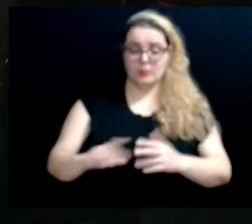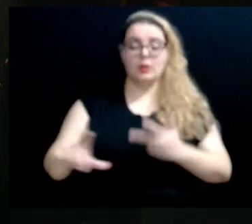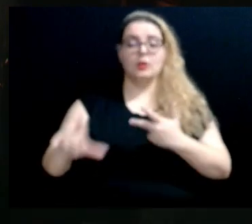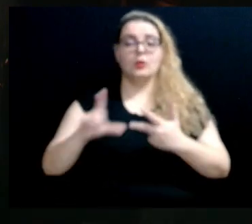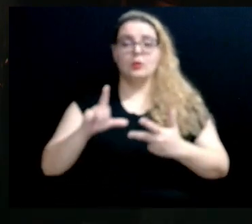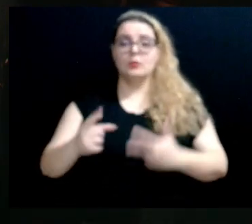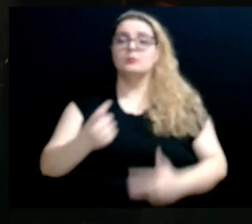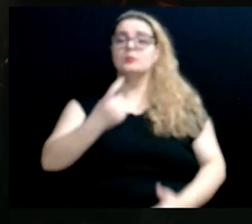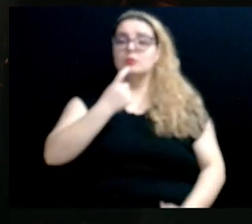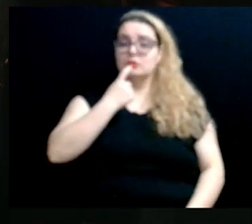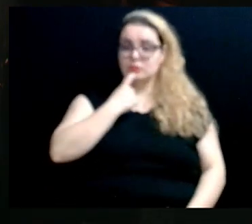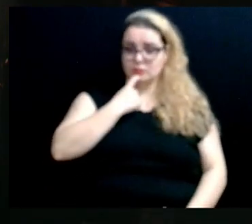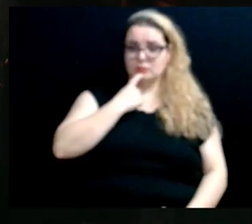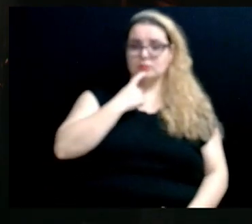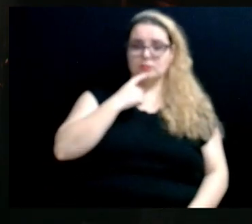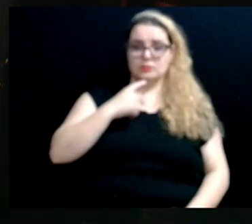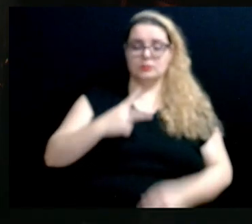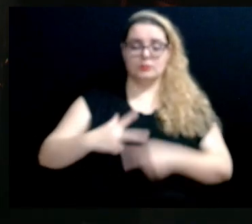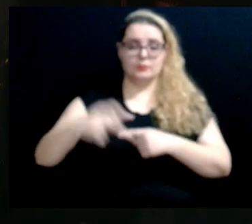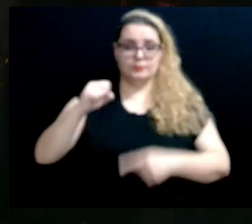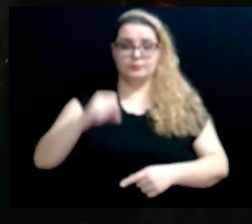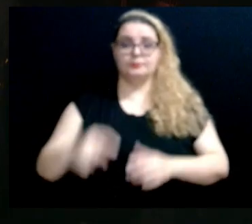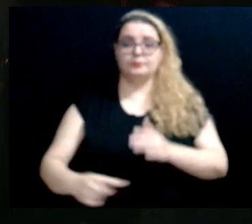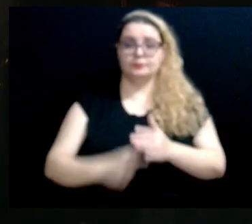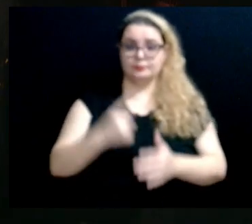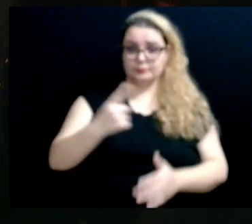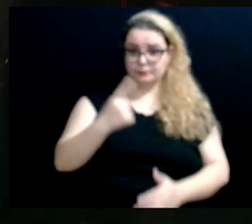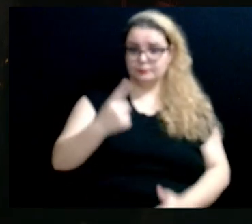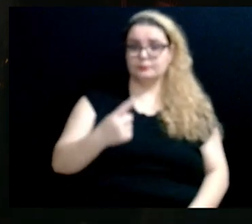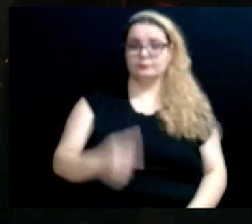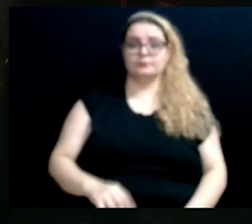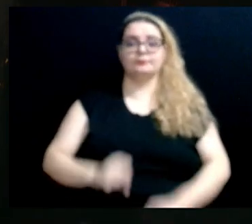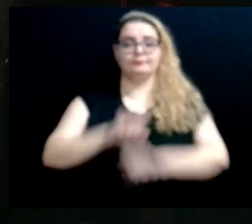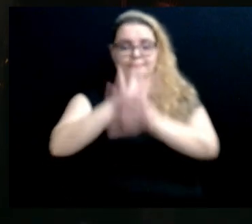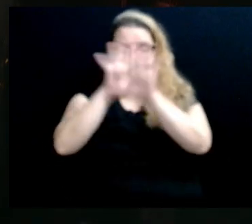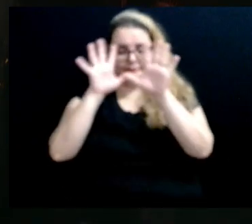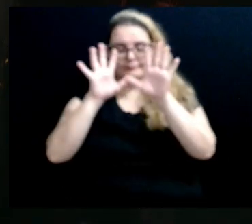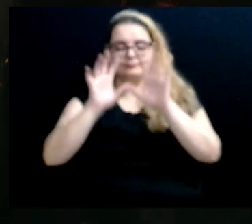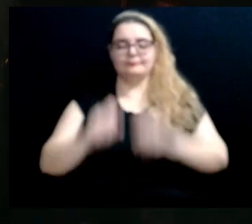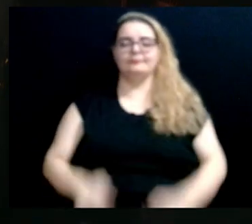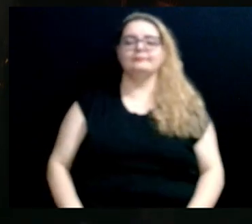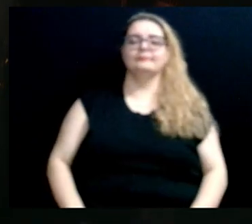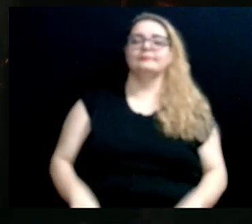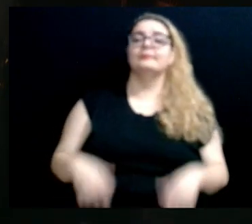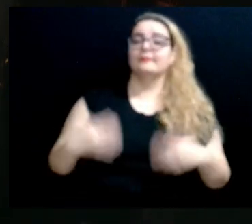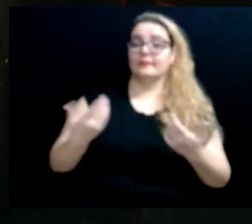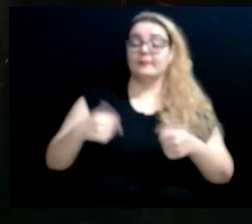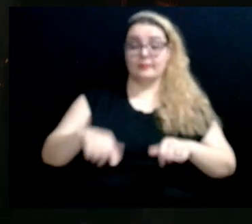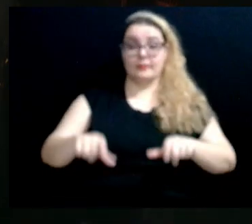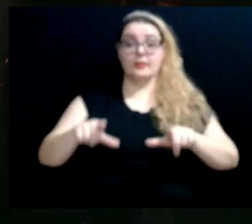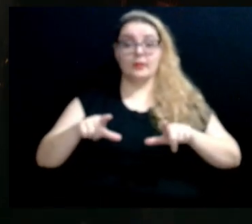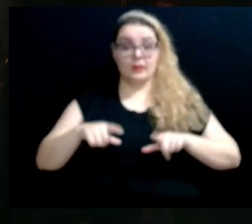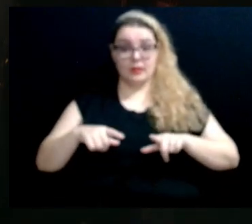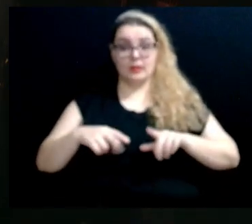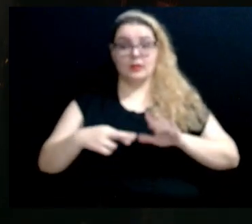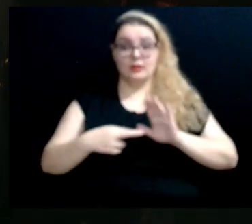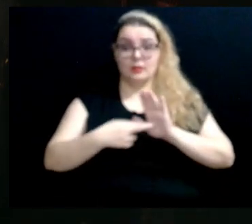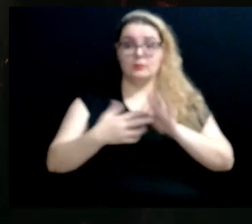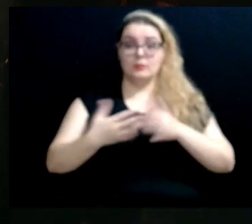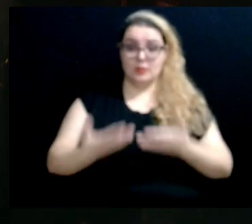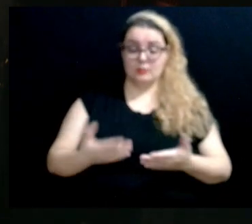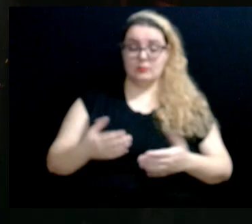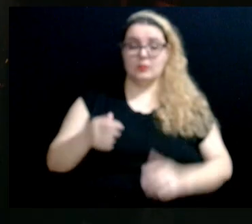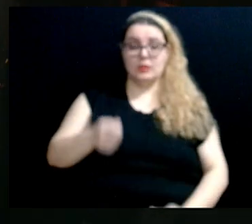Campinas conquistou a primeira colocação em transparência, né? Essa certificação é referendada pela Associação dos Membros